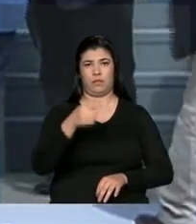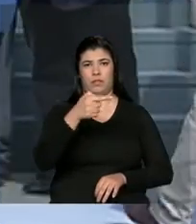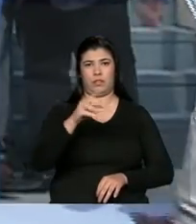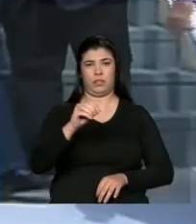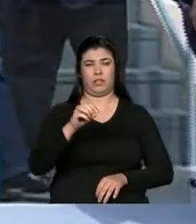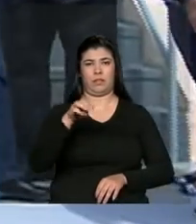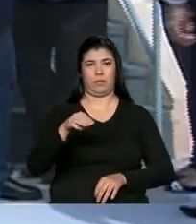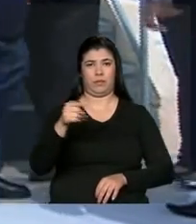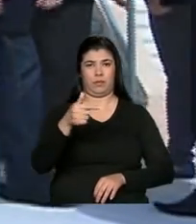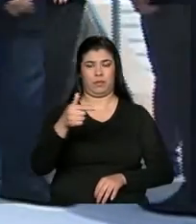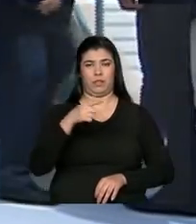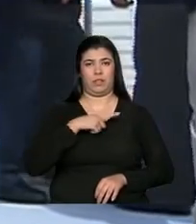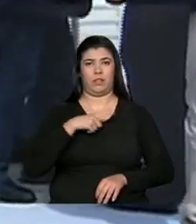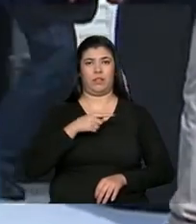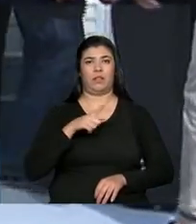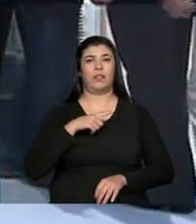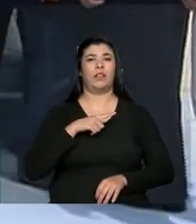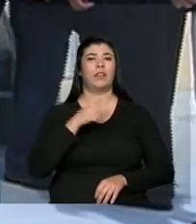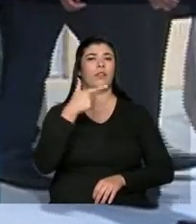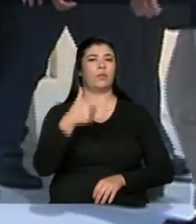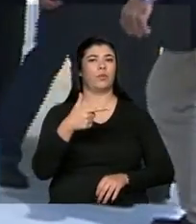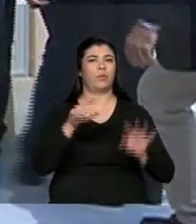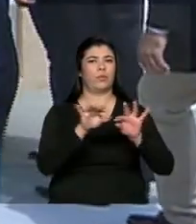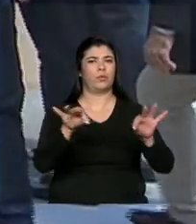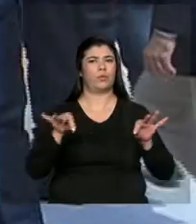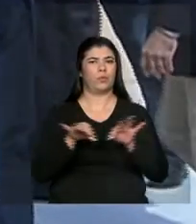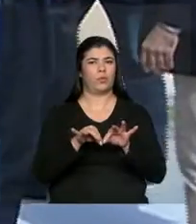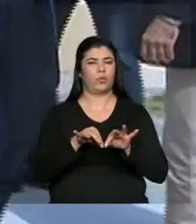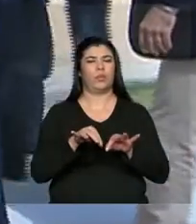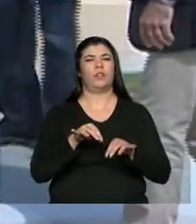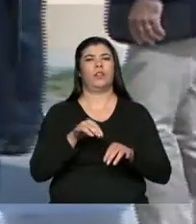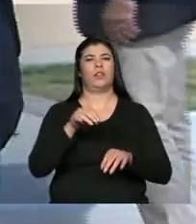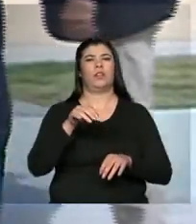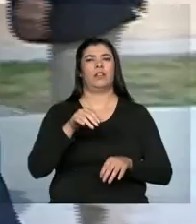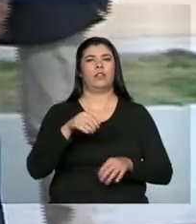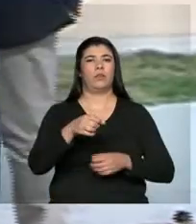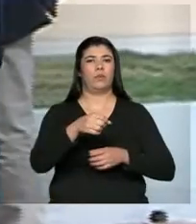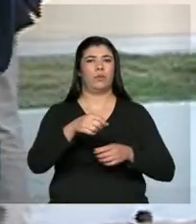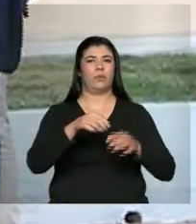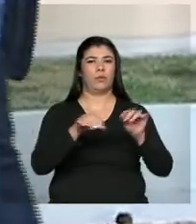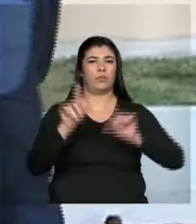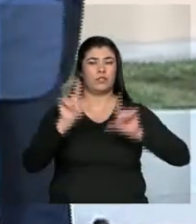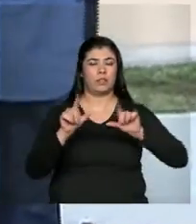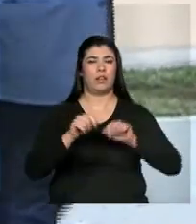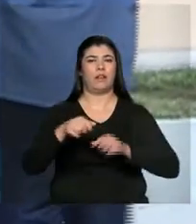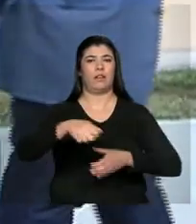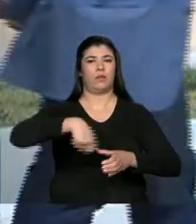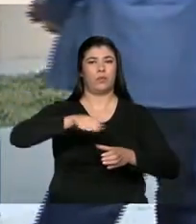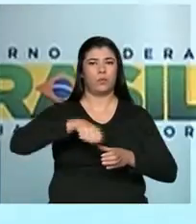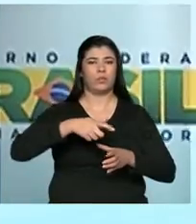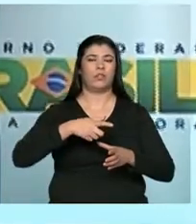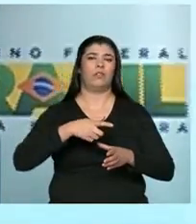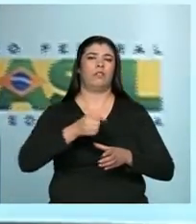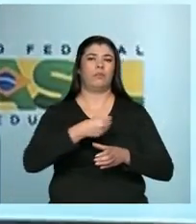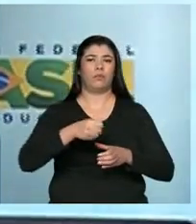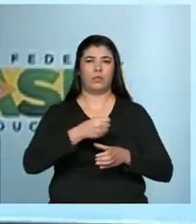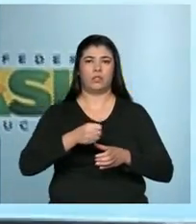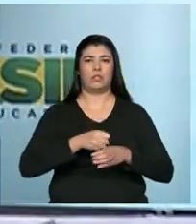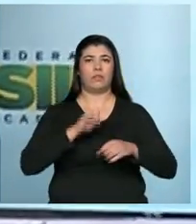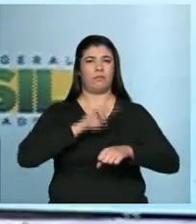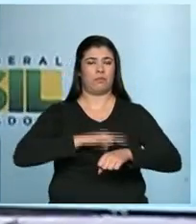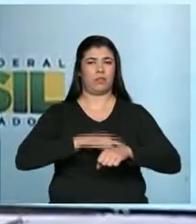dados e é dividida em dois quartos sala banheiro cozinha e área de serviço com